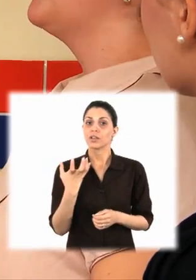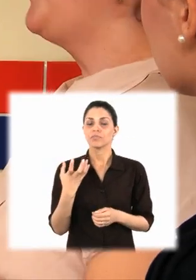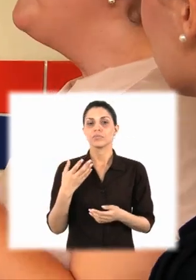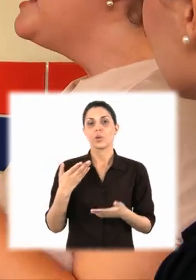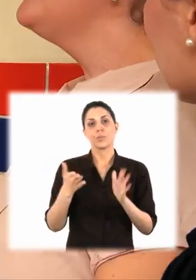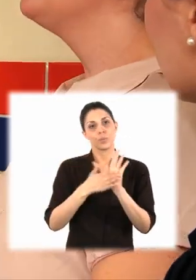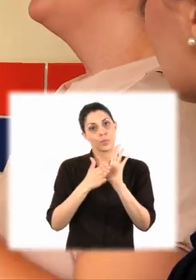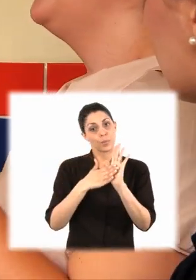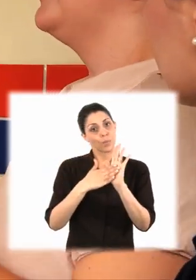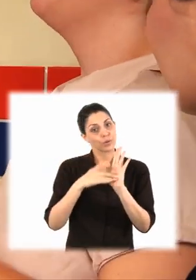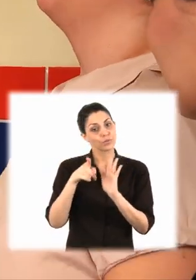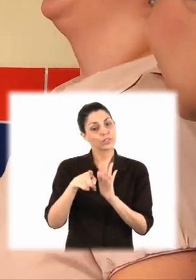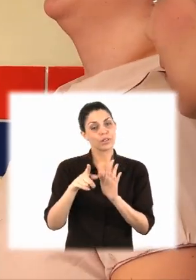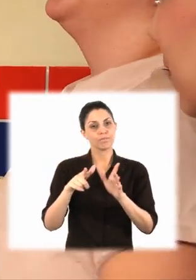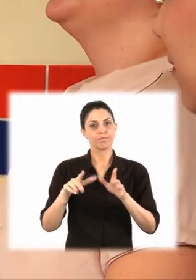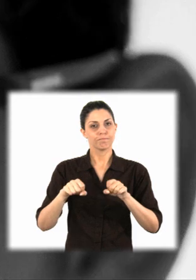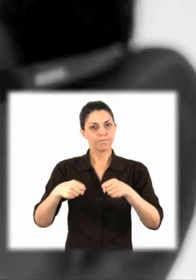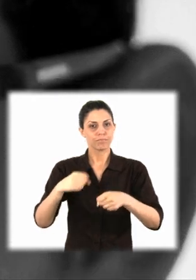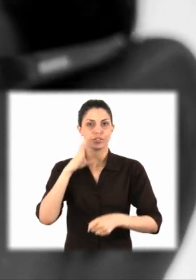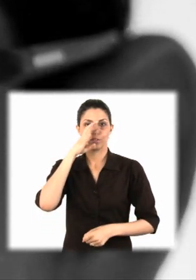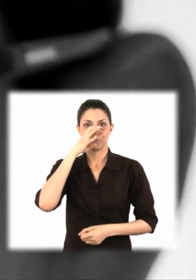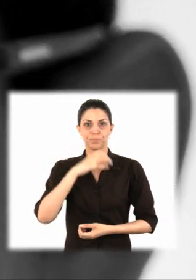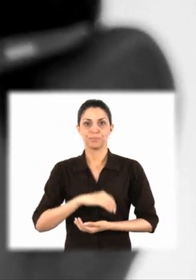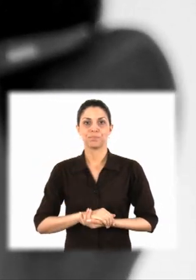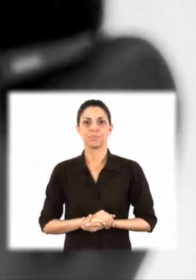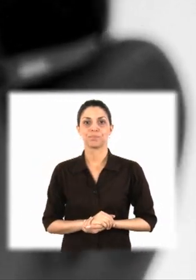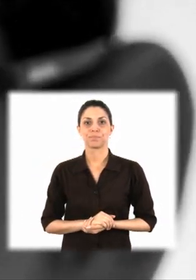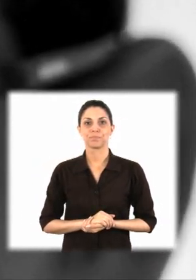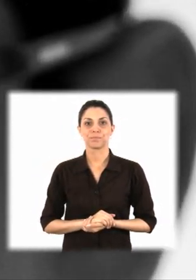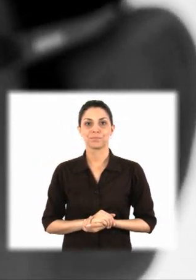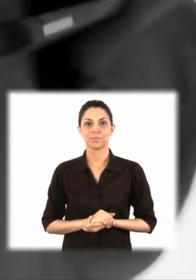propor para você cumprir um desafio.